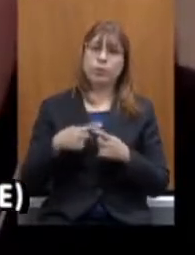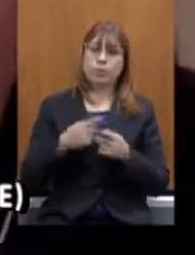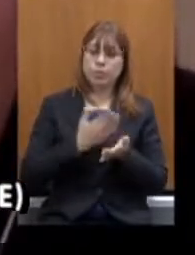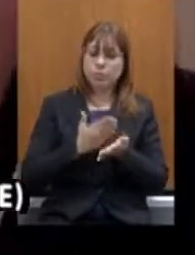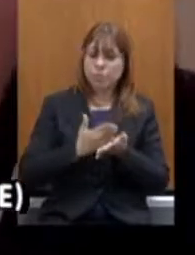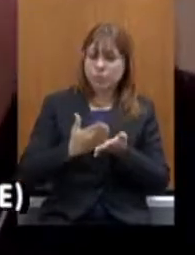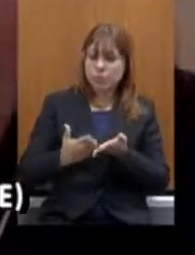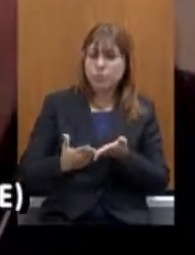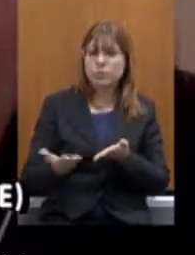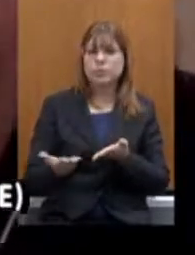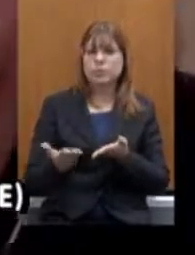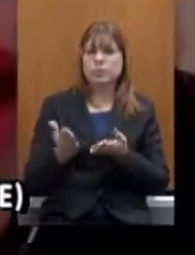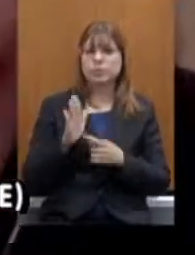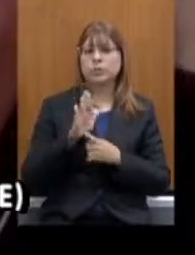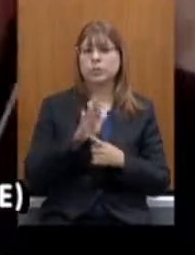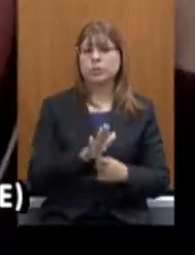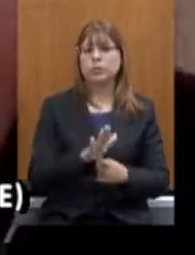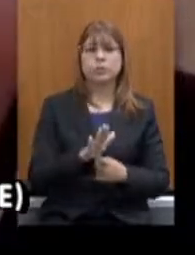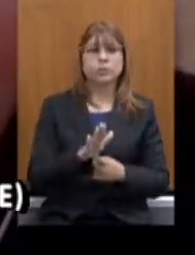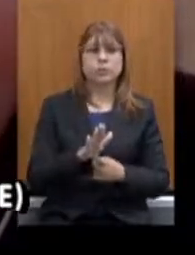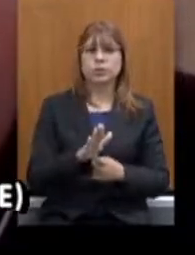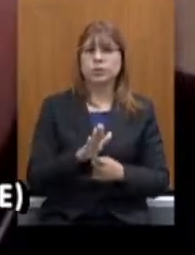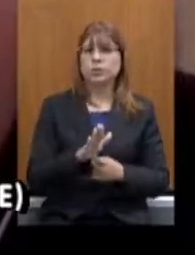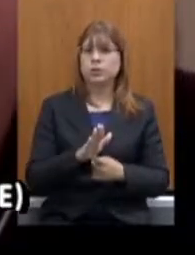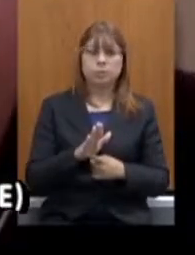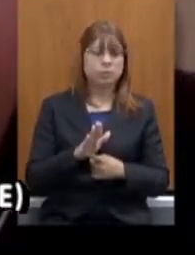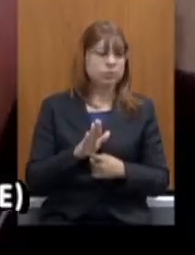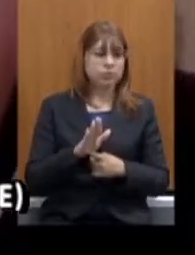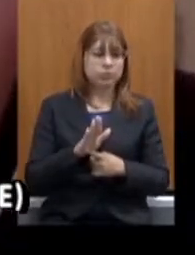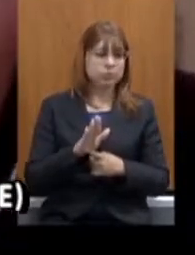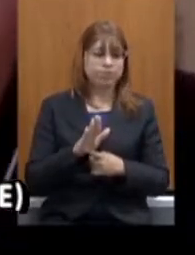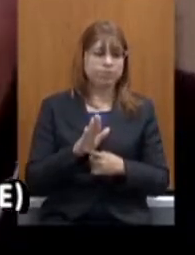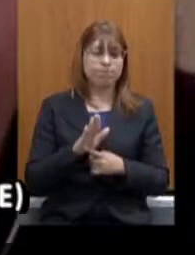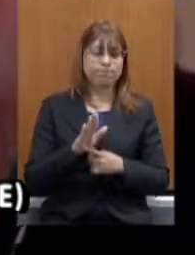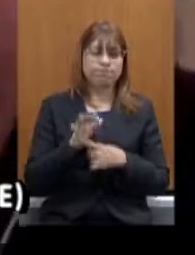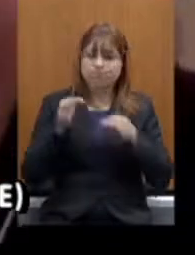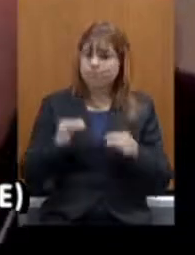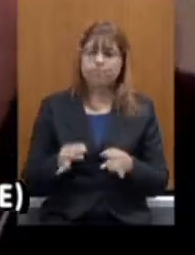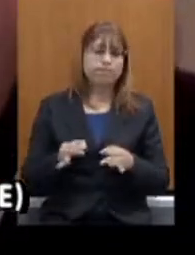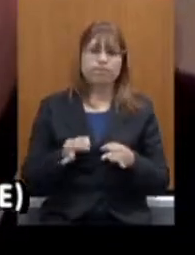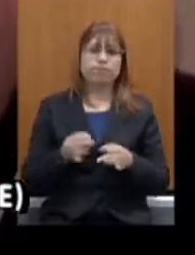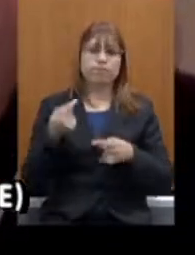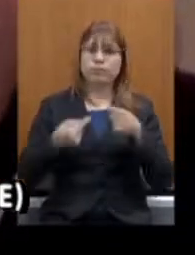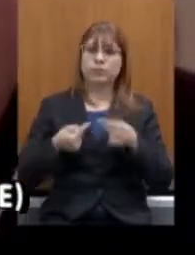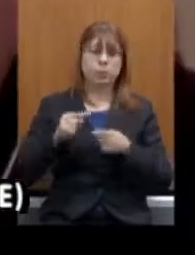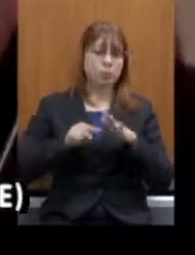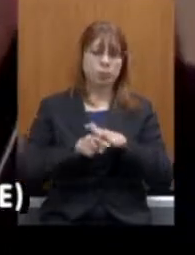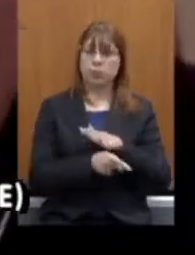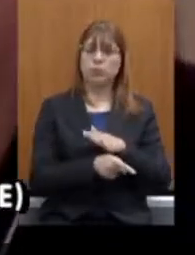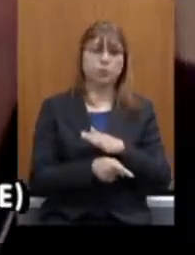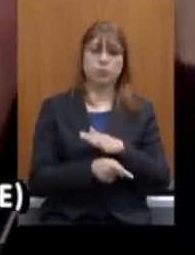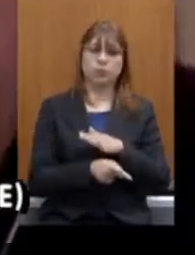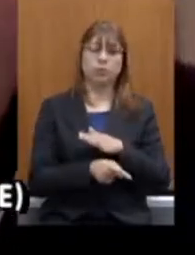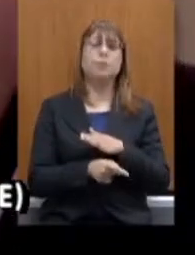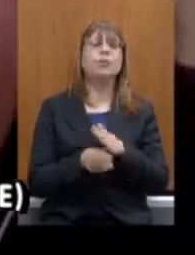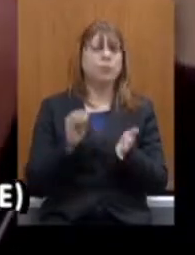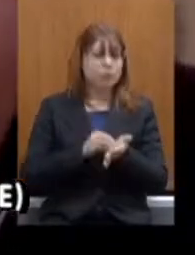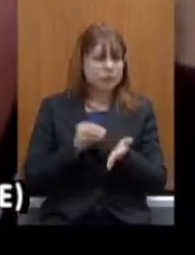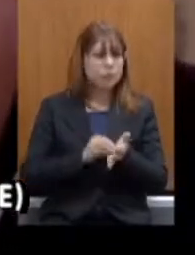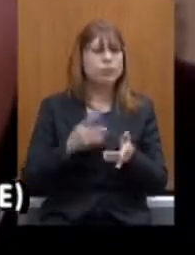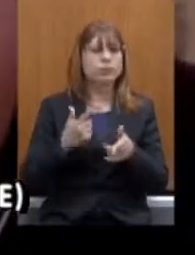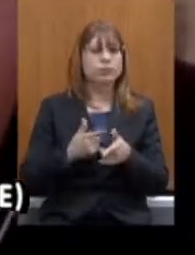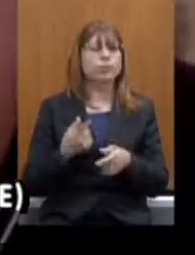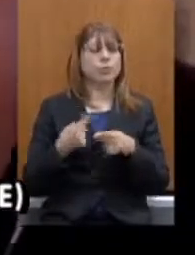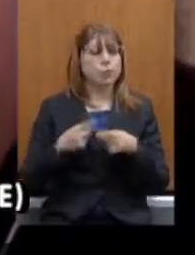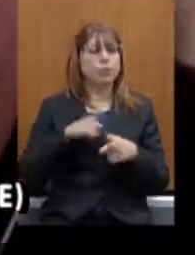parcelamento fatiamento que foi apresentado lá ainda não garante é o nosso de baixo profundo e ainda tem muitos